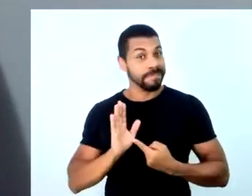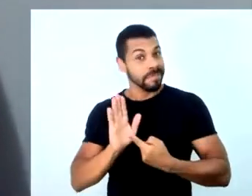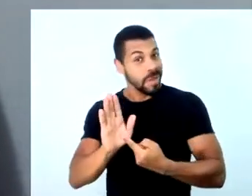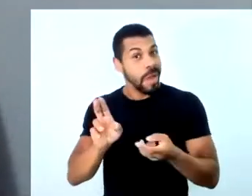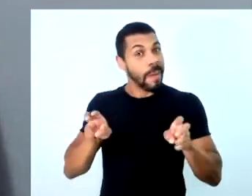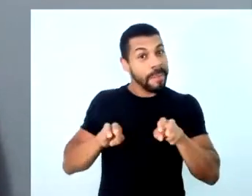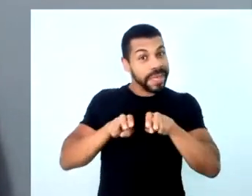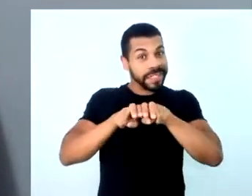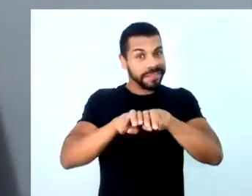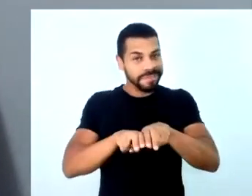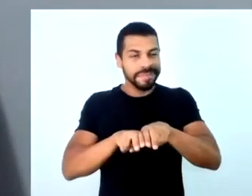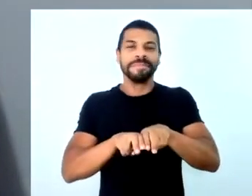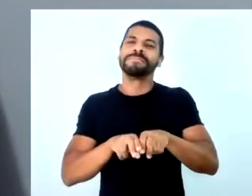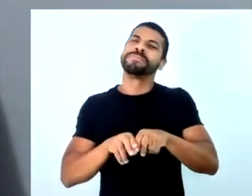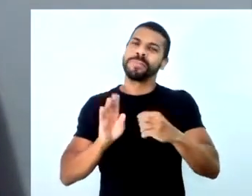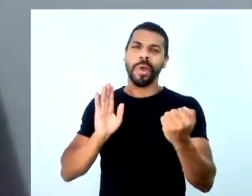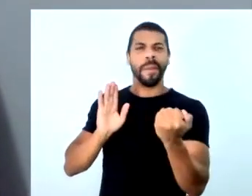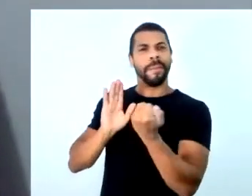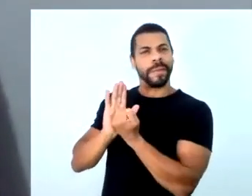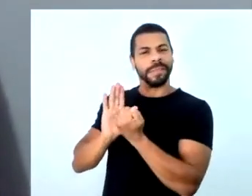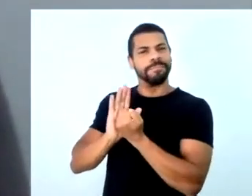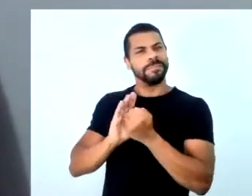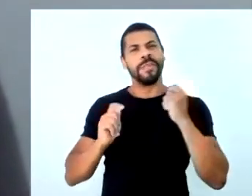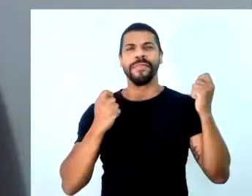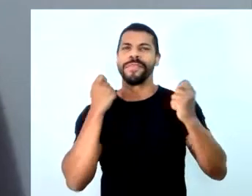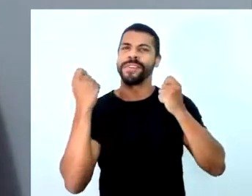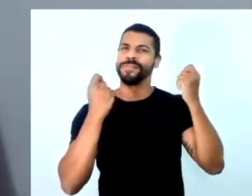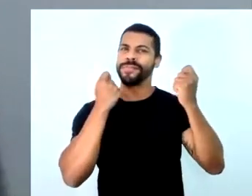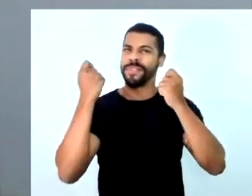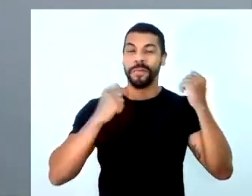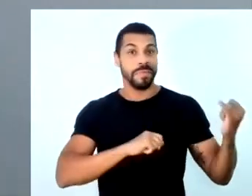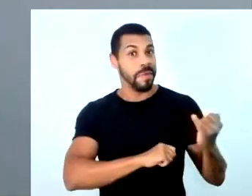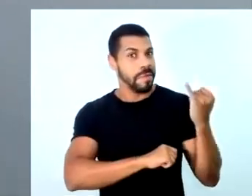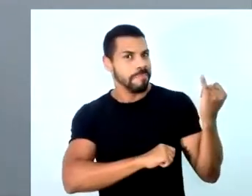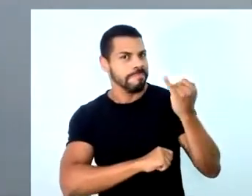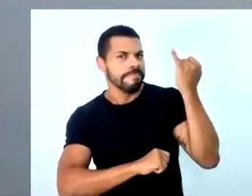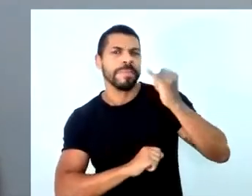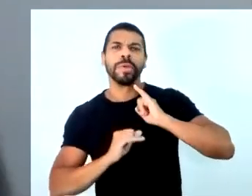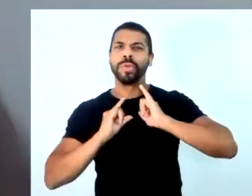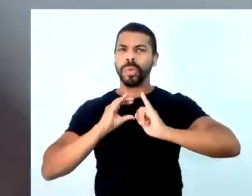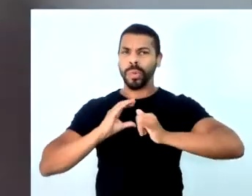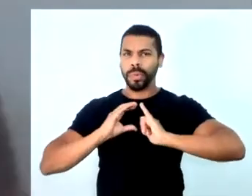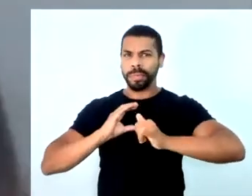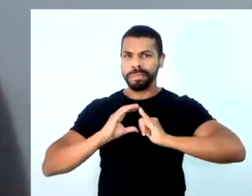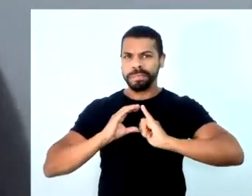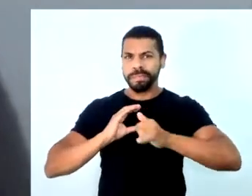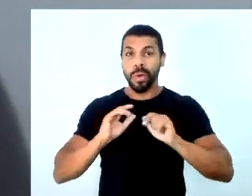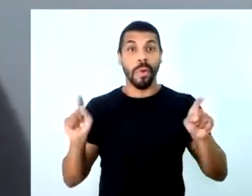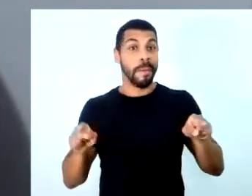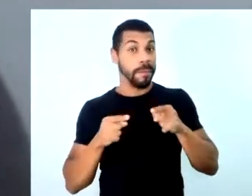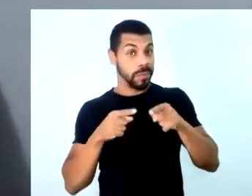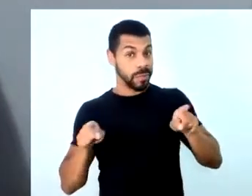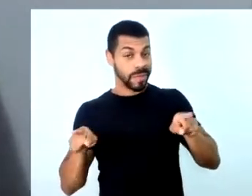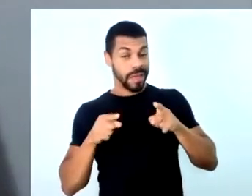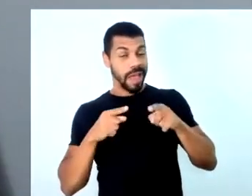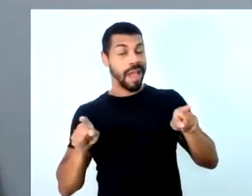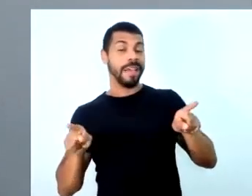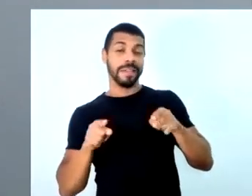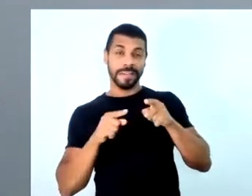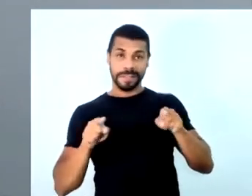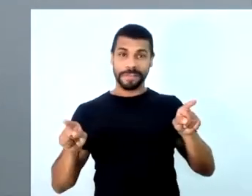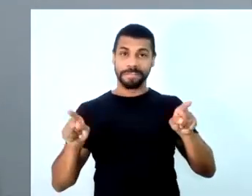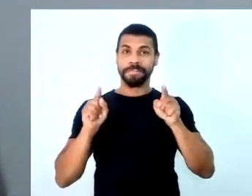vez, afirmar nossa parceria, nosso patrocínio a esse festival tão importante que reúne documentários